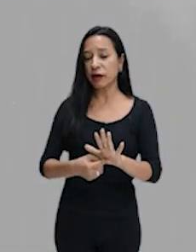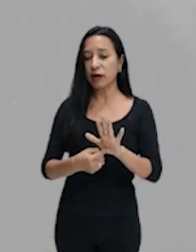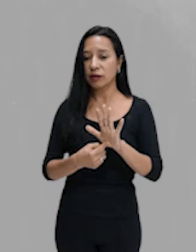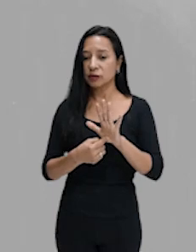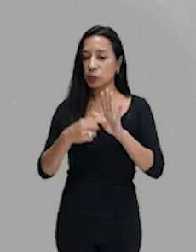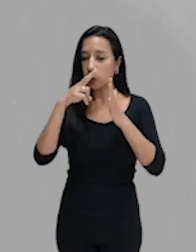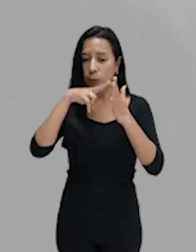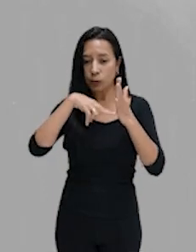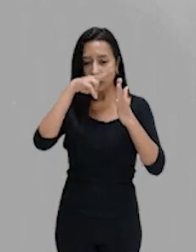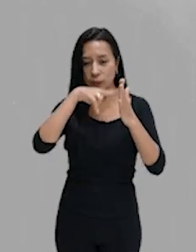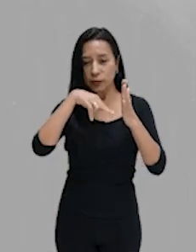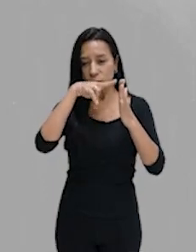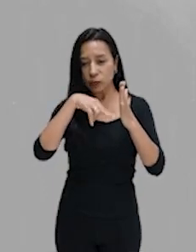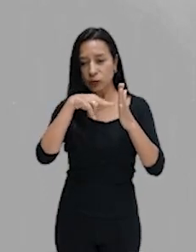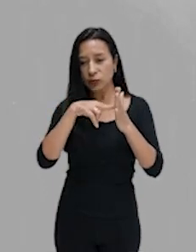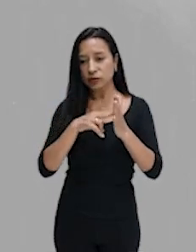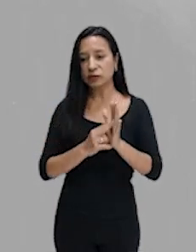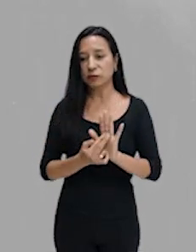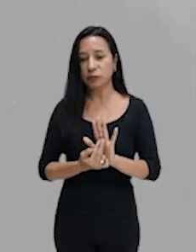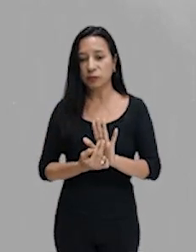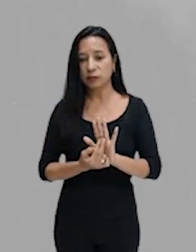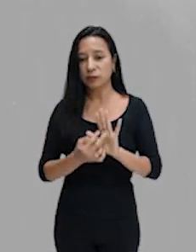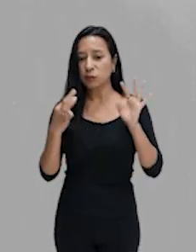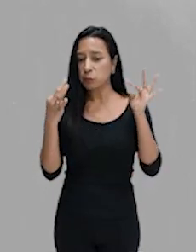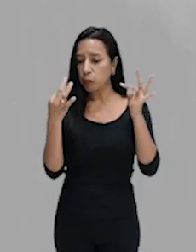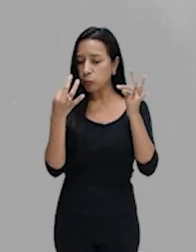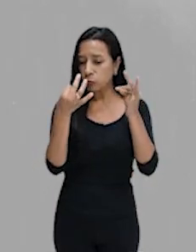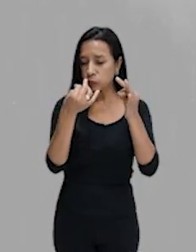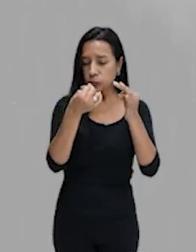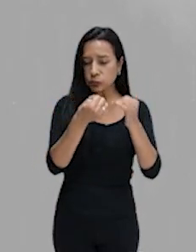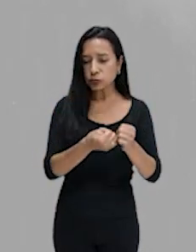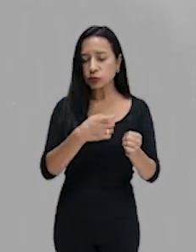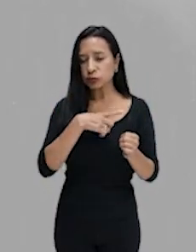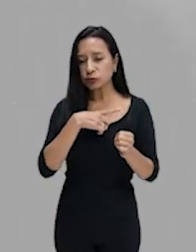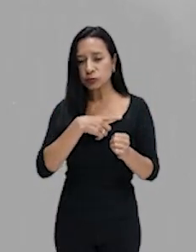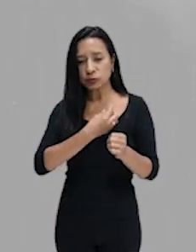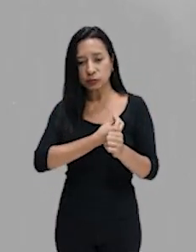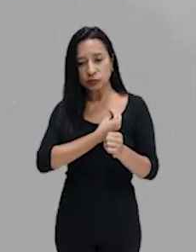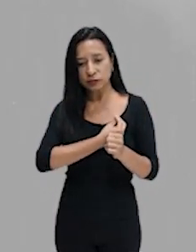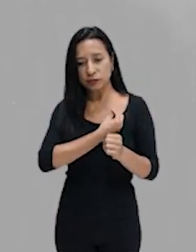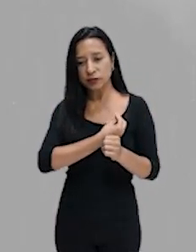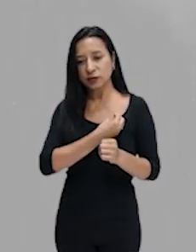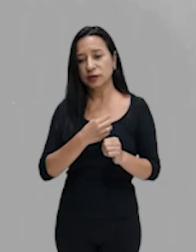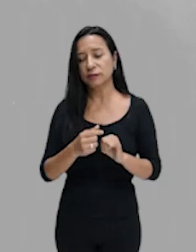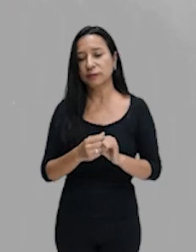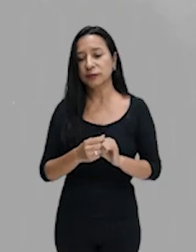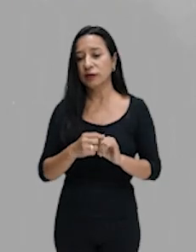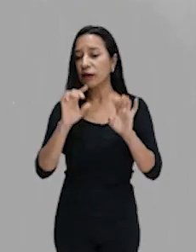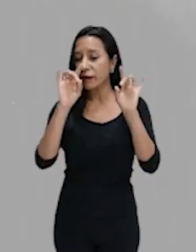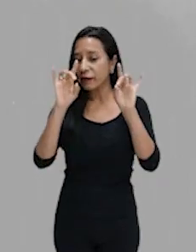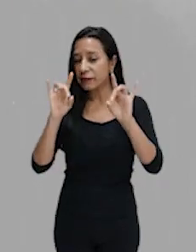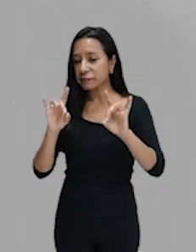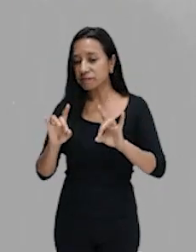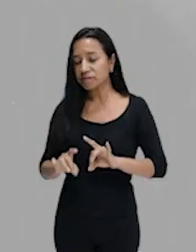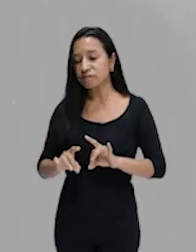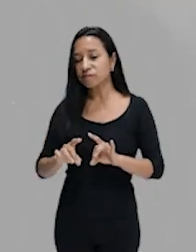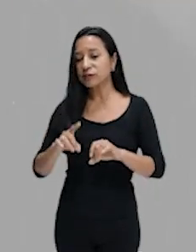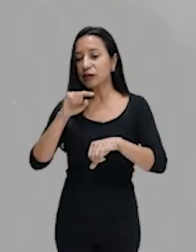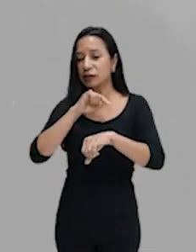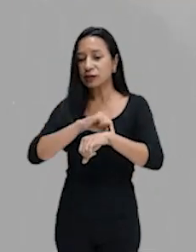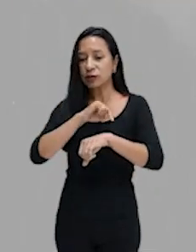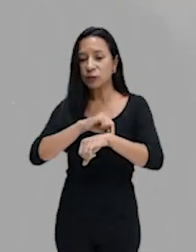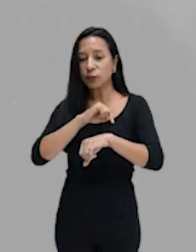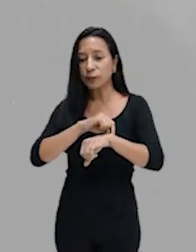maioria, ela está presente, né? Ela fazia seu próprio retrato, tá? E cada momento da vida dela